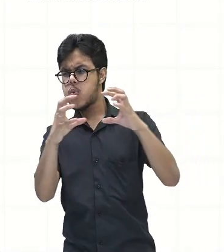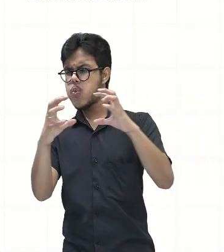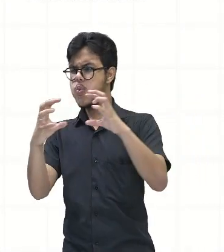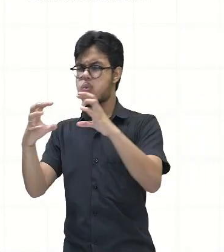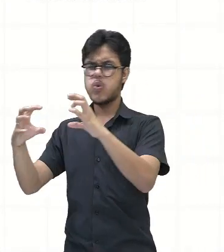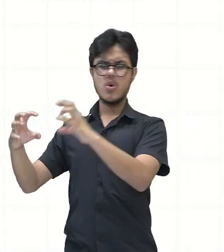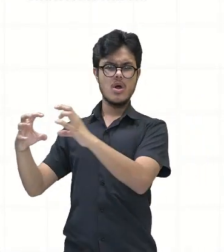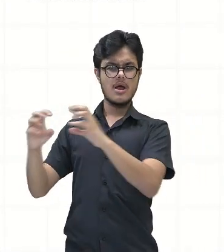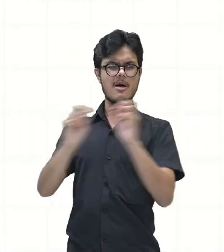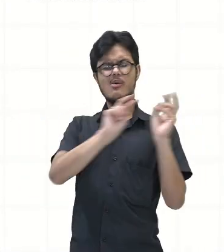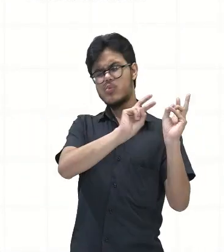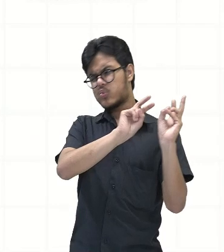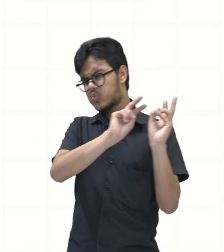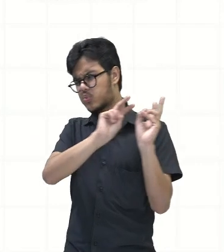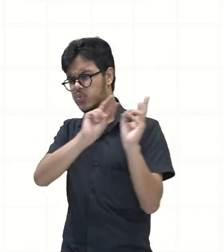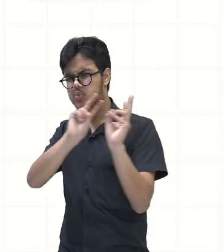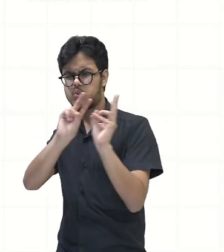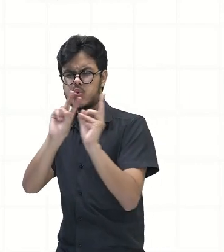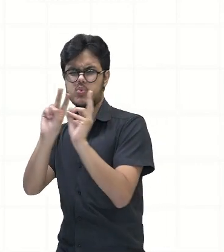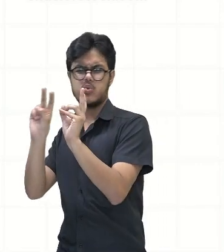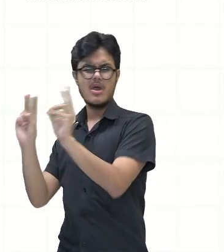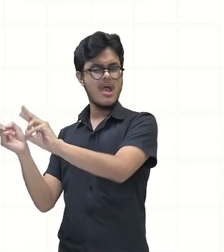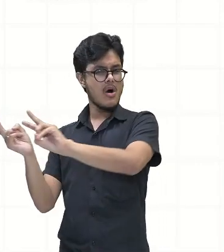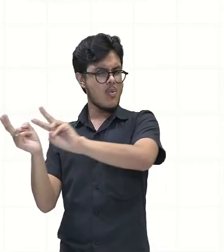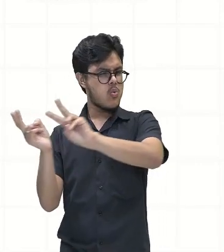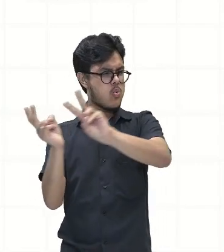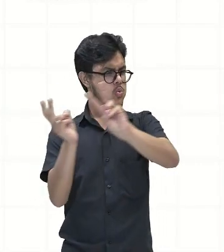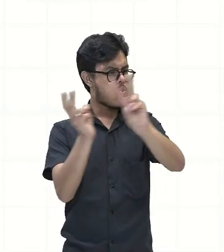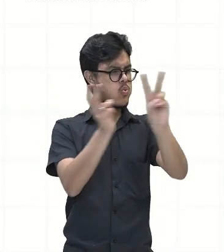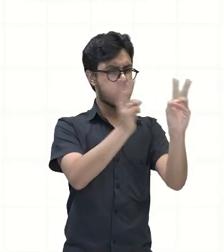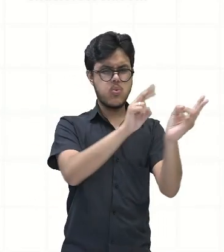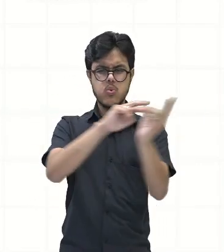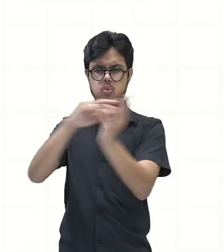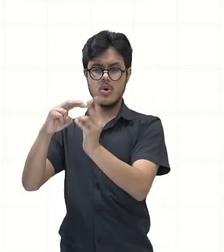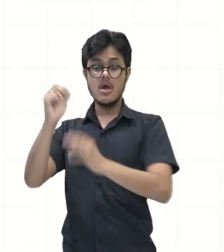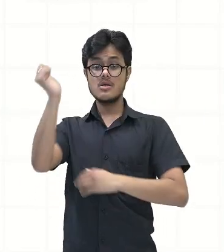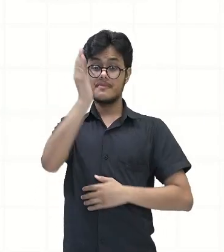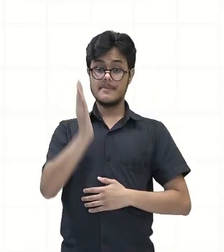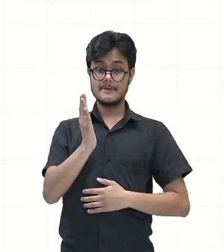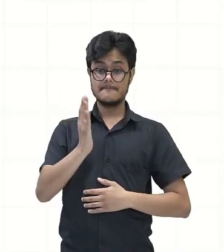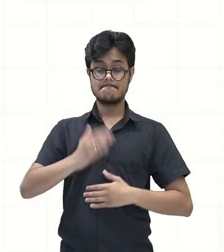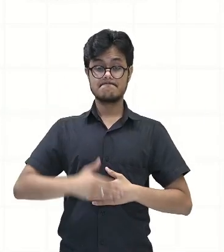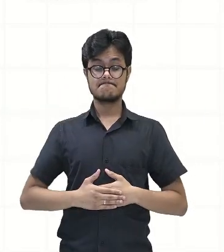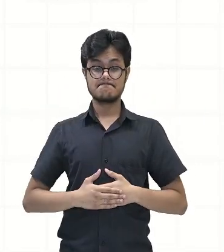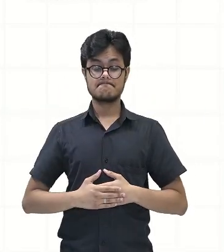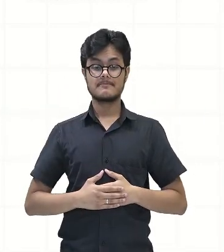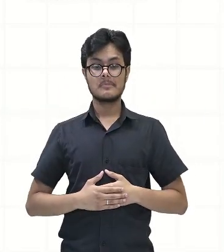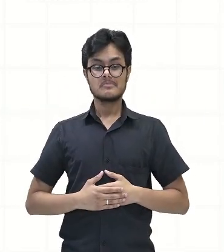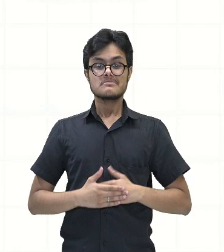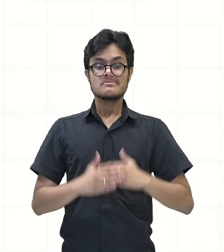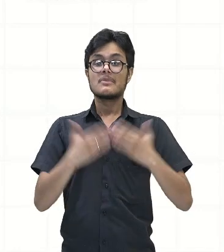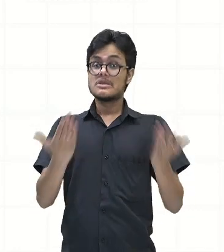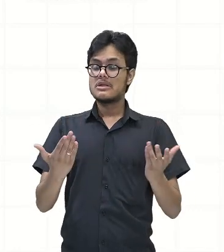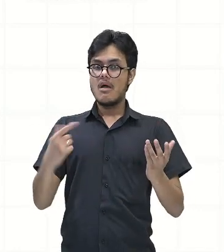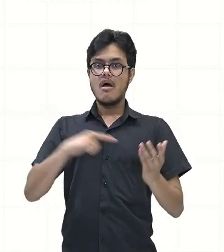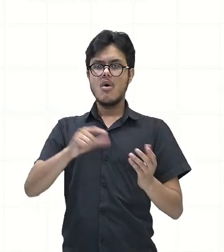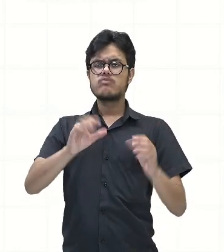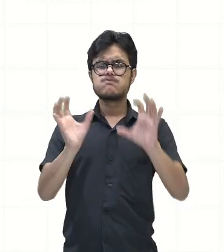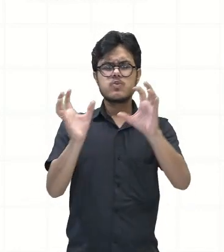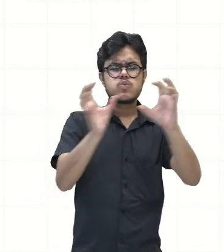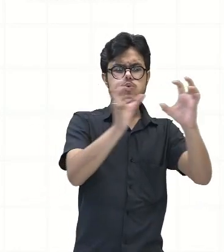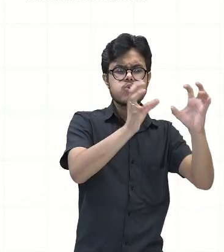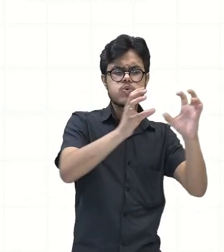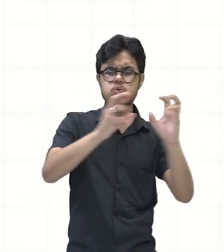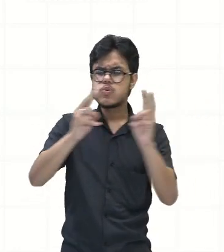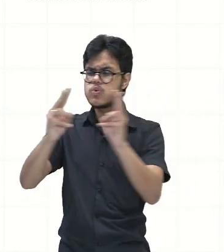se deslocam aí sobre o território brasileiro. E essas massas de ar, elas influenciam aí nas características